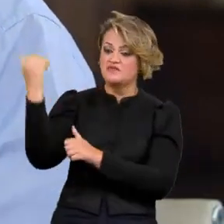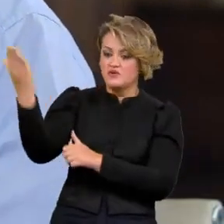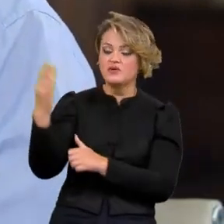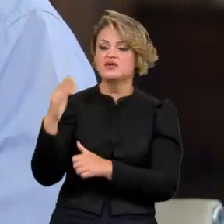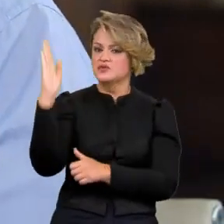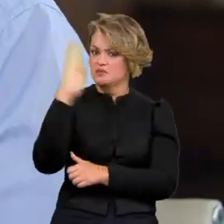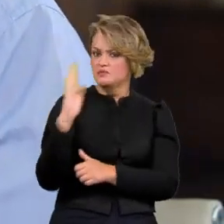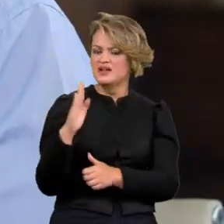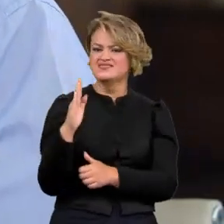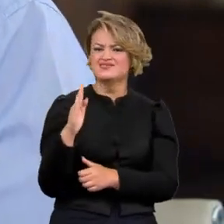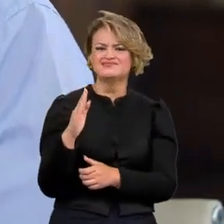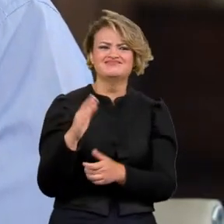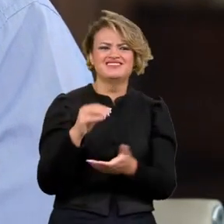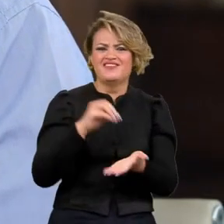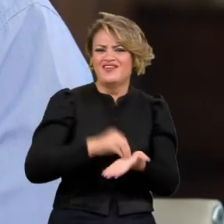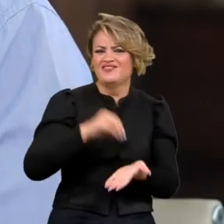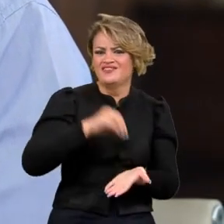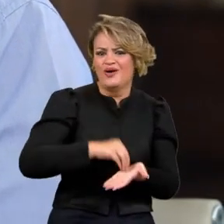internacional